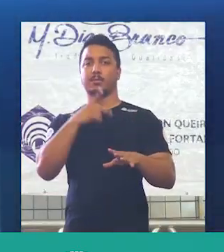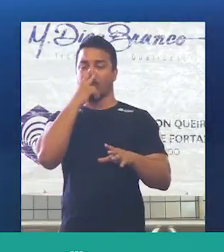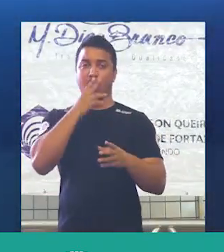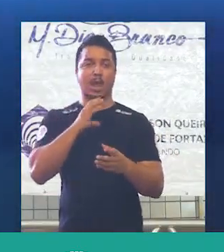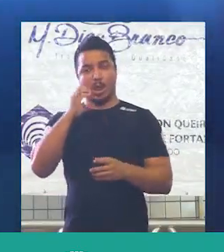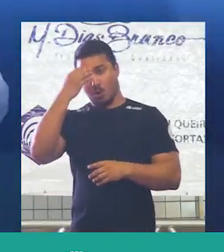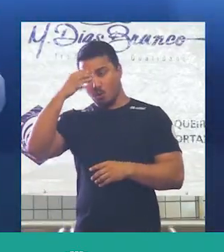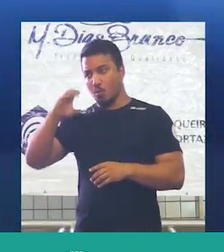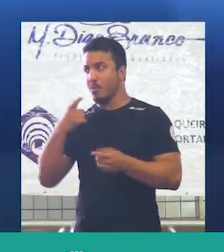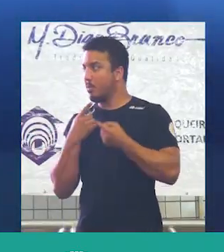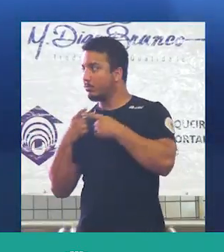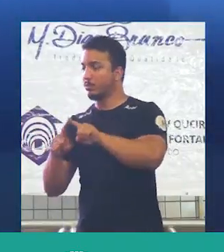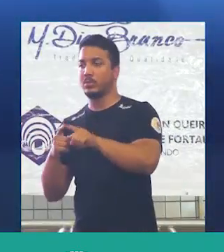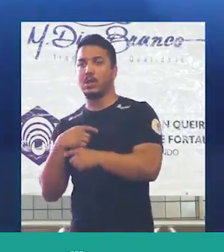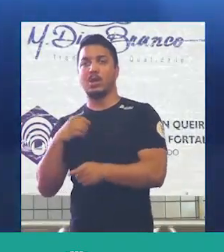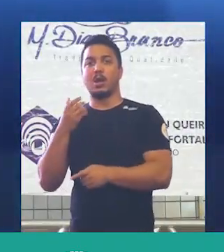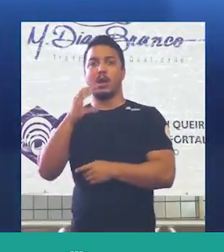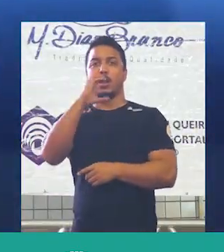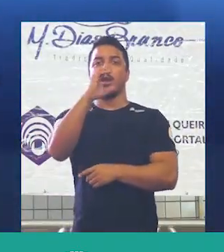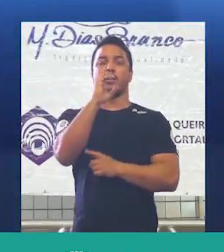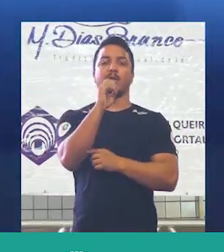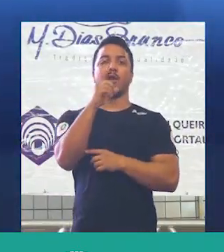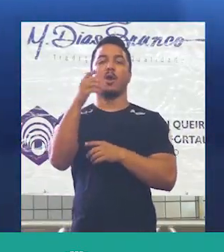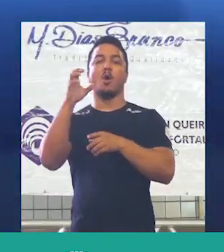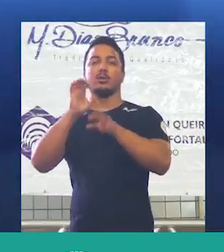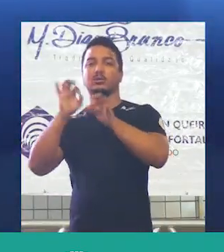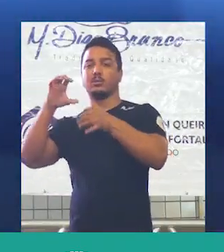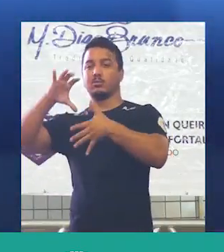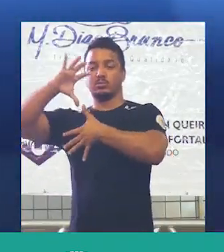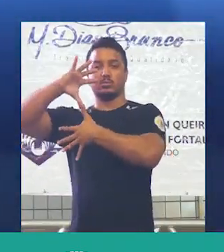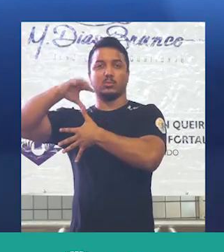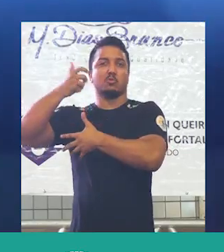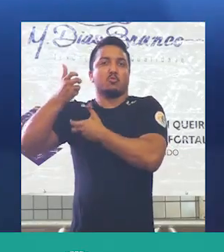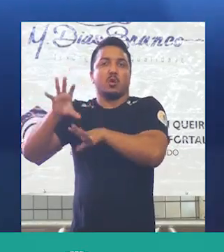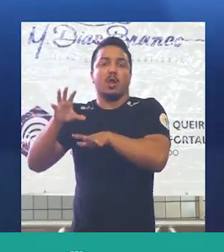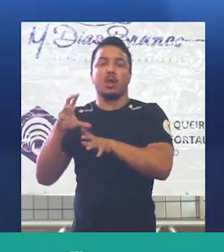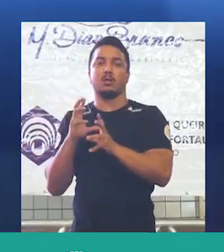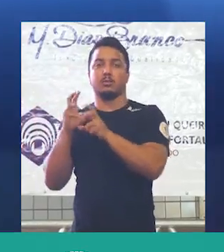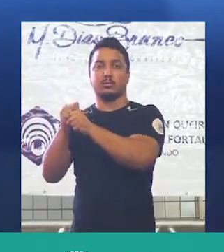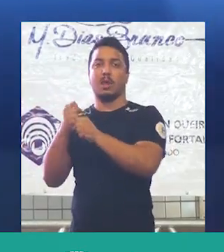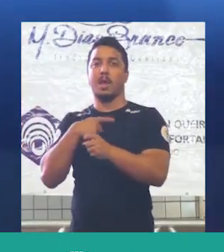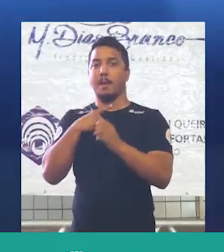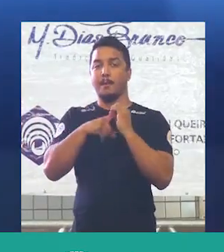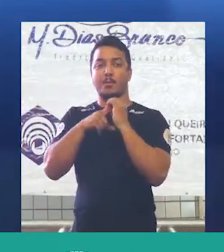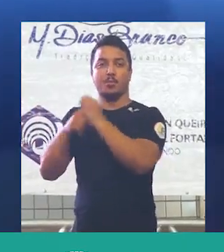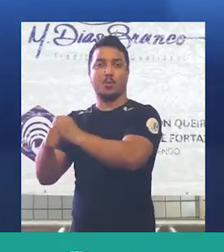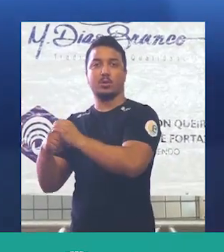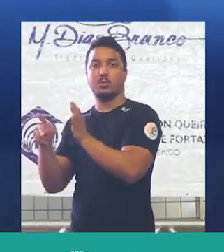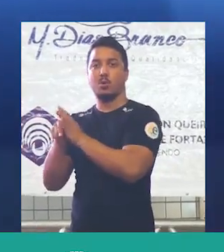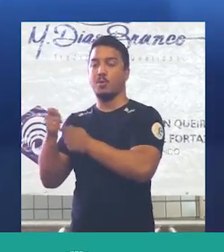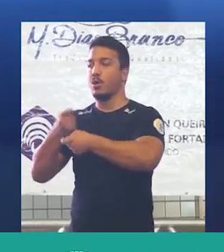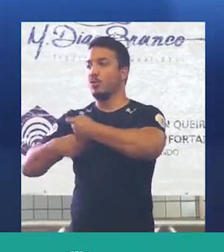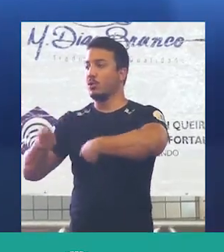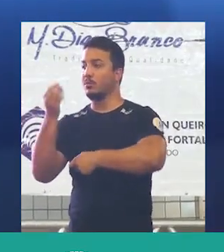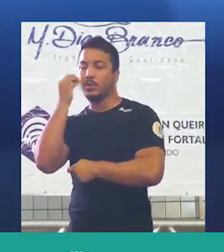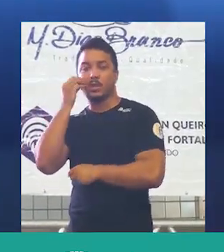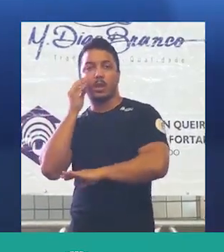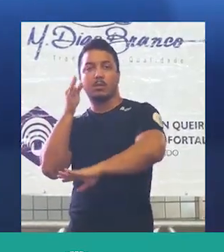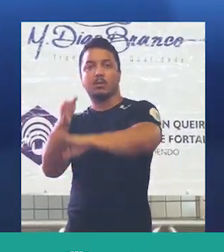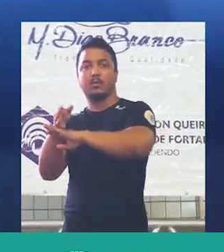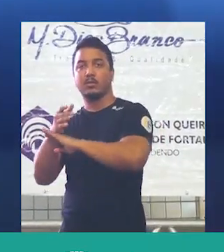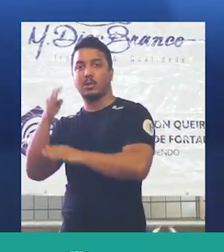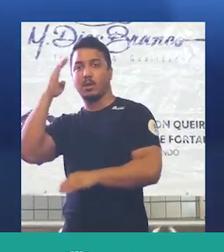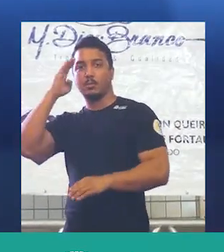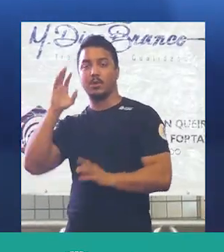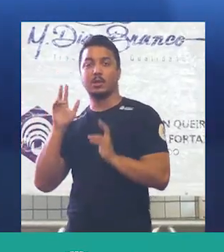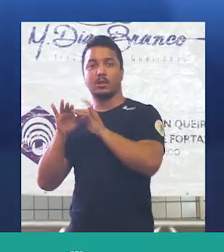pressionaram Cuba, expulsaram Cuba da Organização dos Estados Americanos, determinaram um bloqueio econômico sobre Cuba, tentaram invadir Cuba